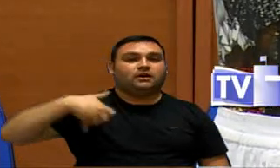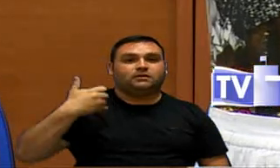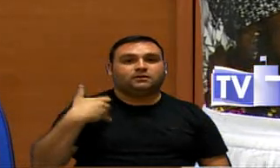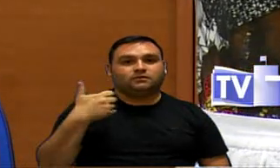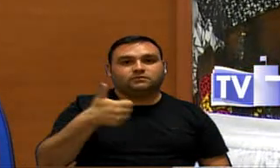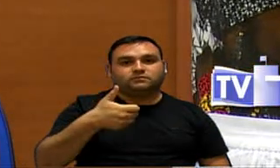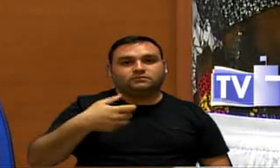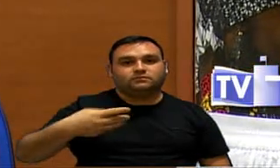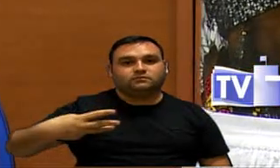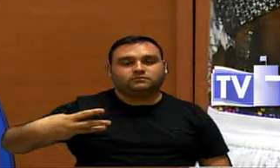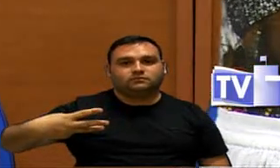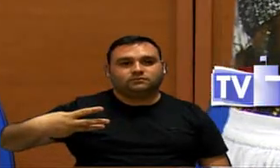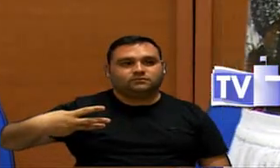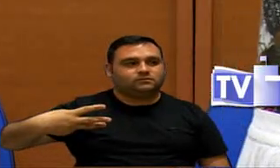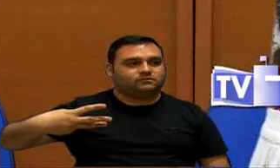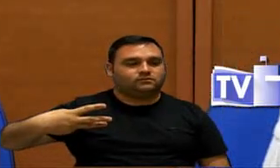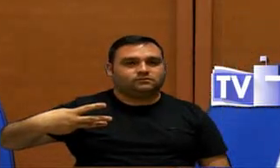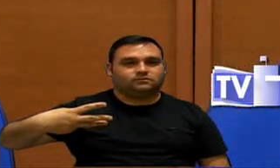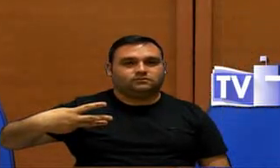13.